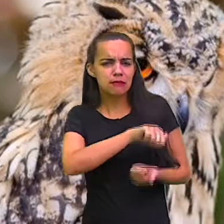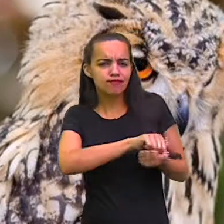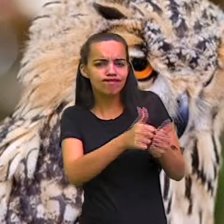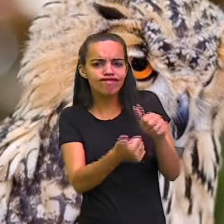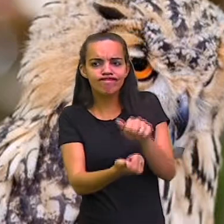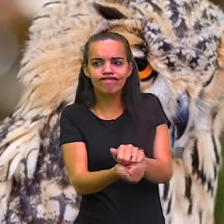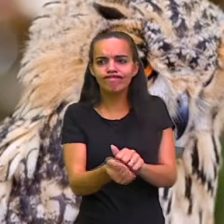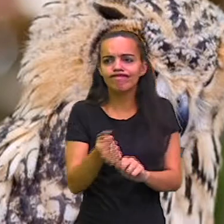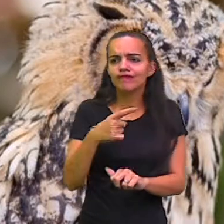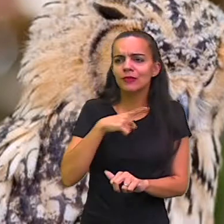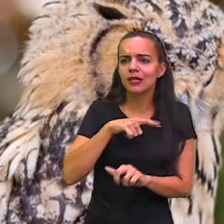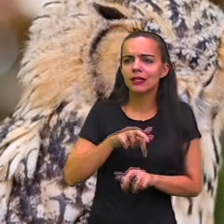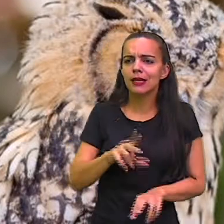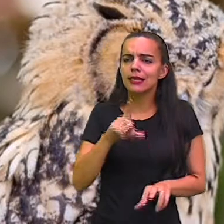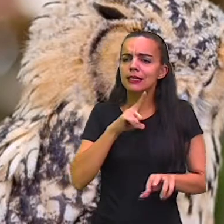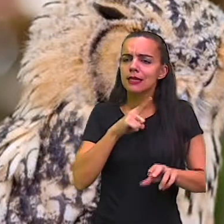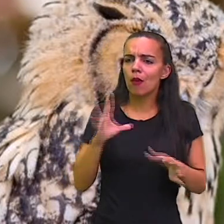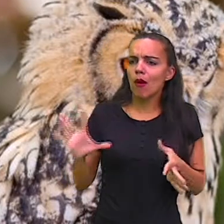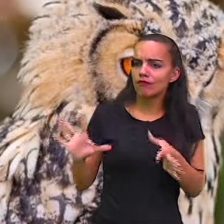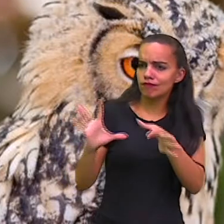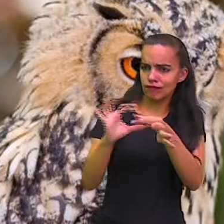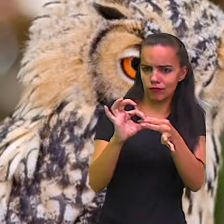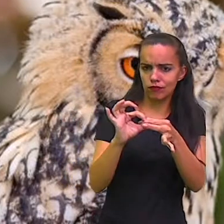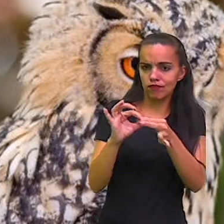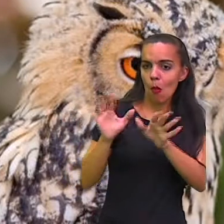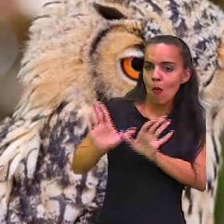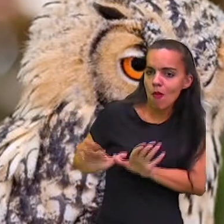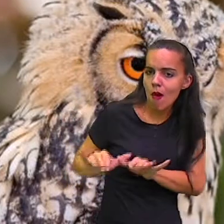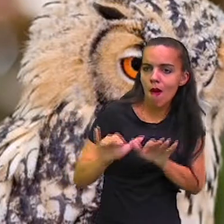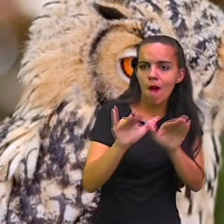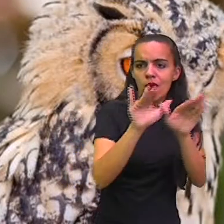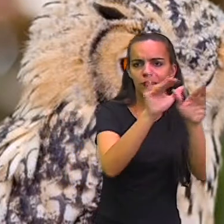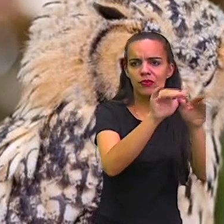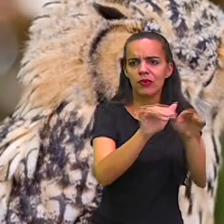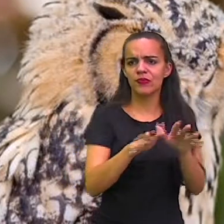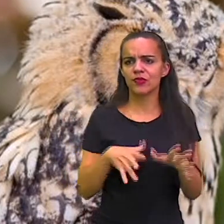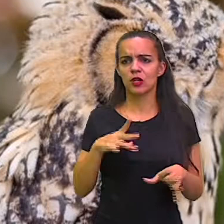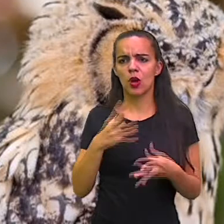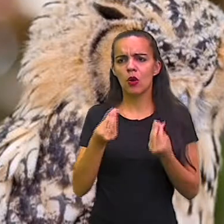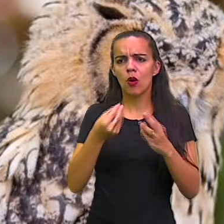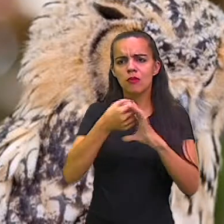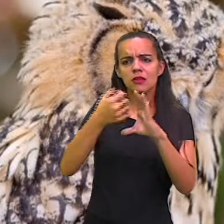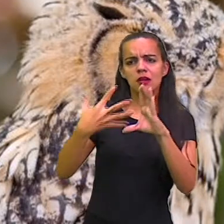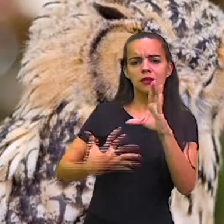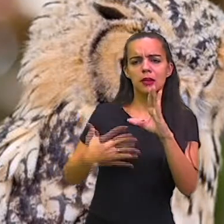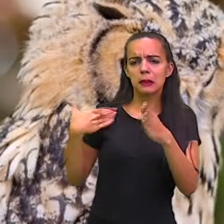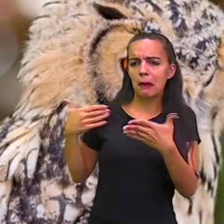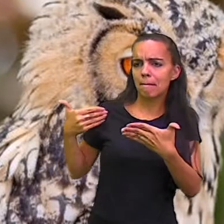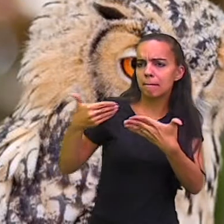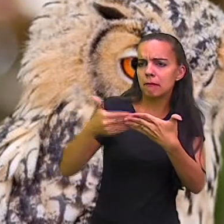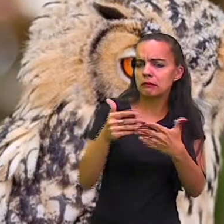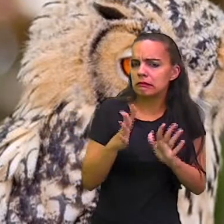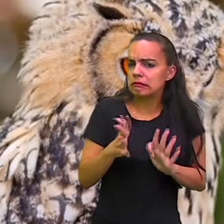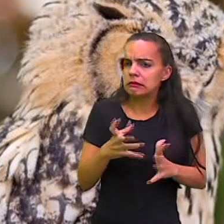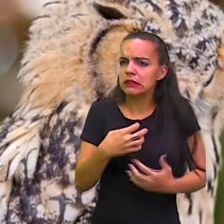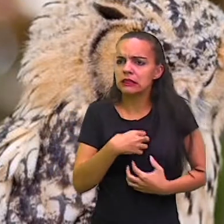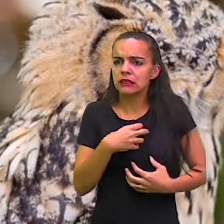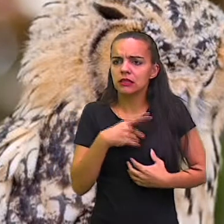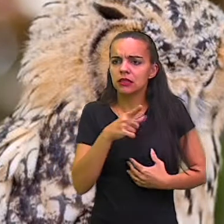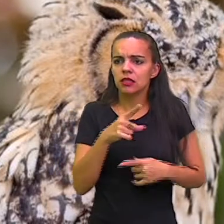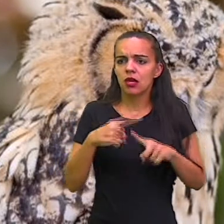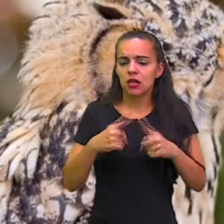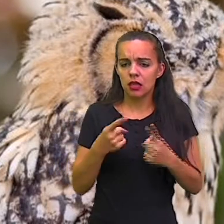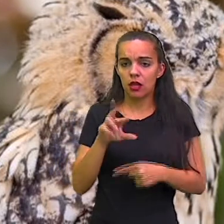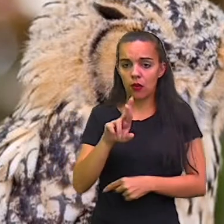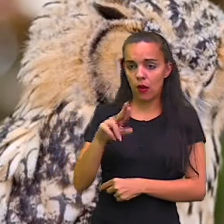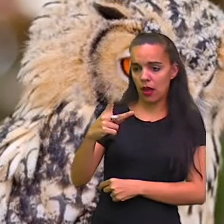do corpo estão relacionadas ao vivo algumas características próximas estão presentes entre